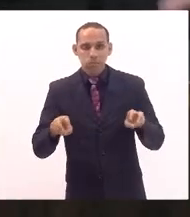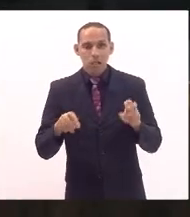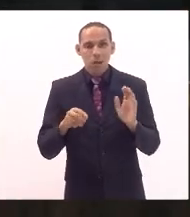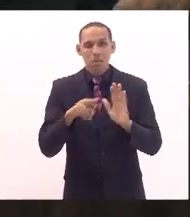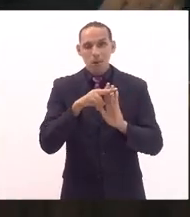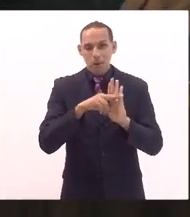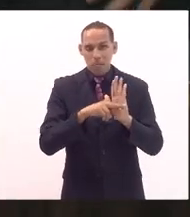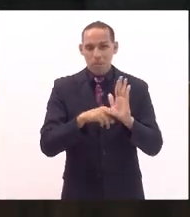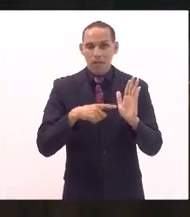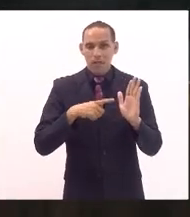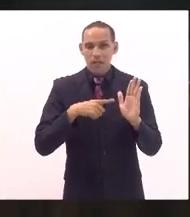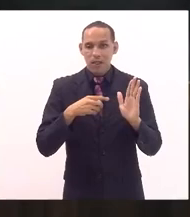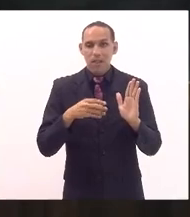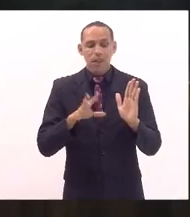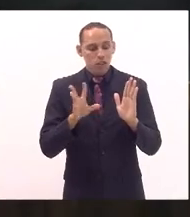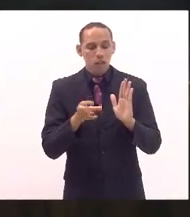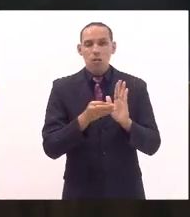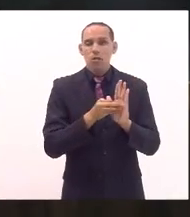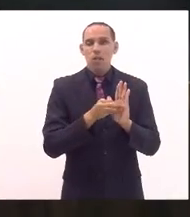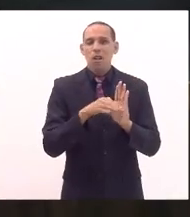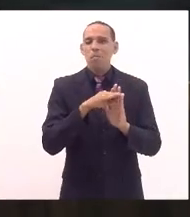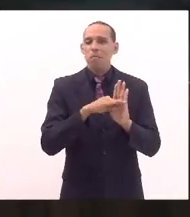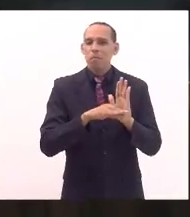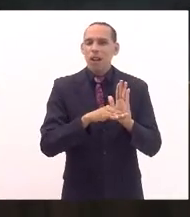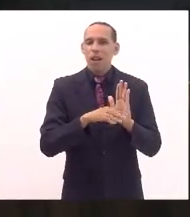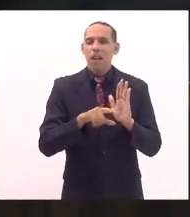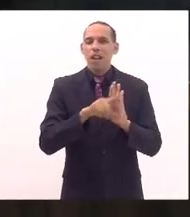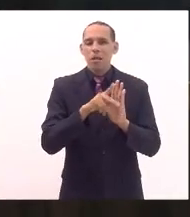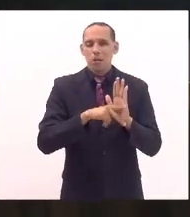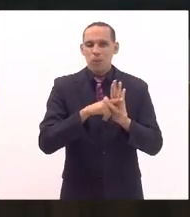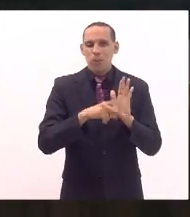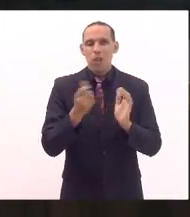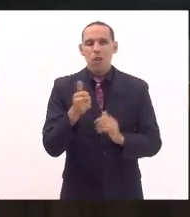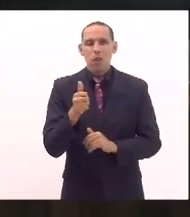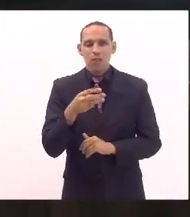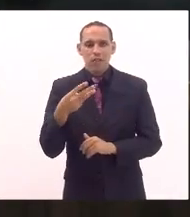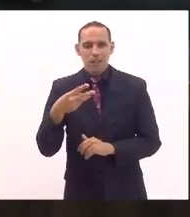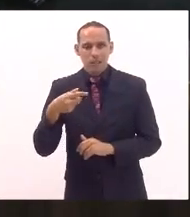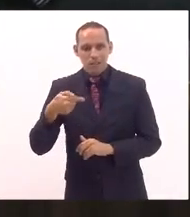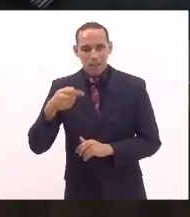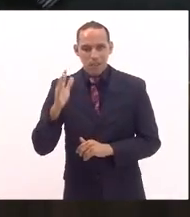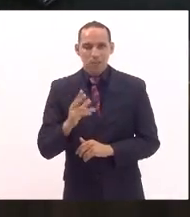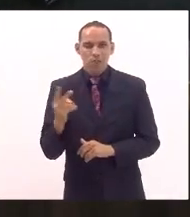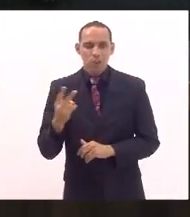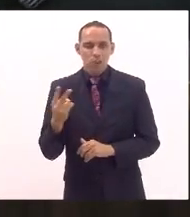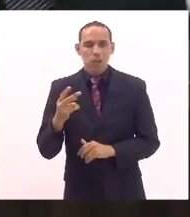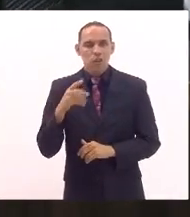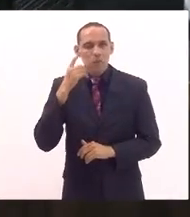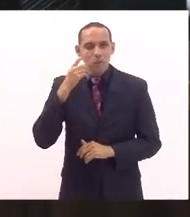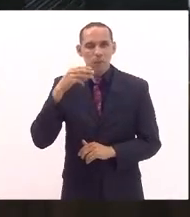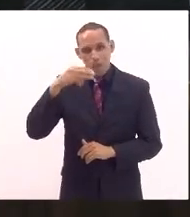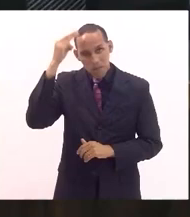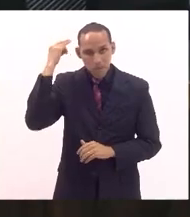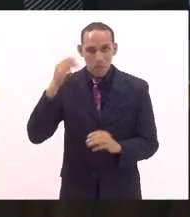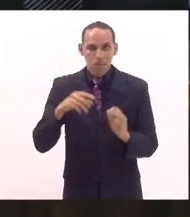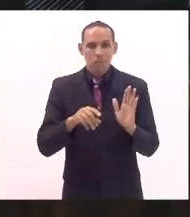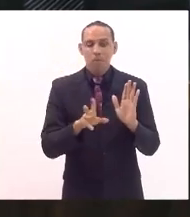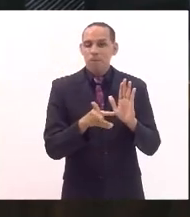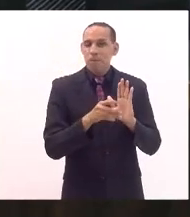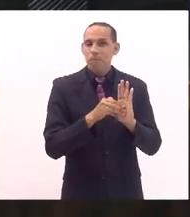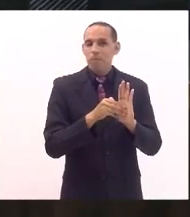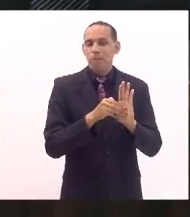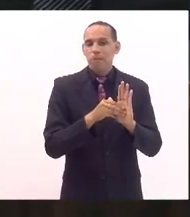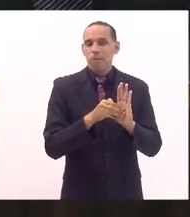requerimentos é que os homens pauta projeto de lei 11 3722 deputado mas pode ser requer inclusão